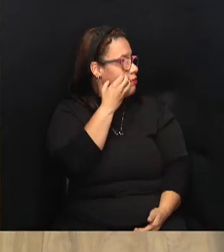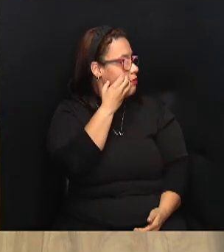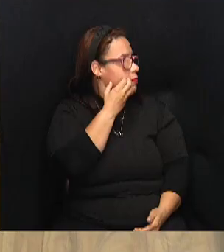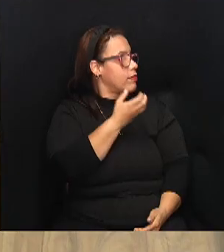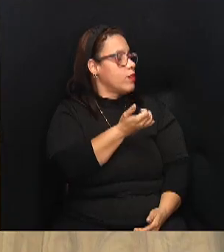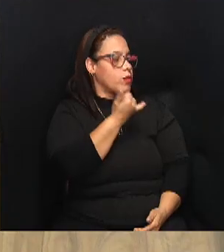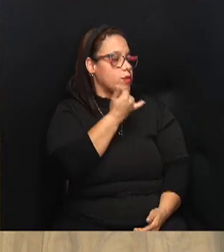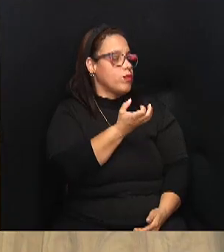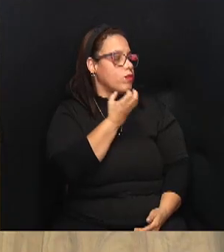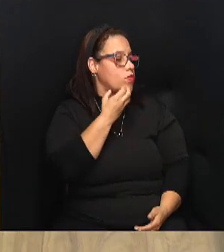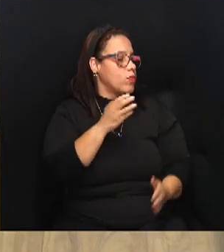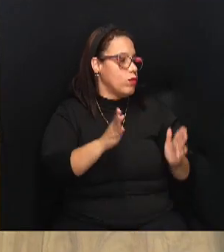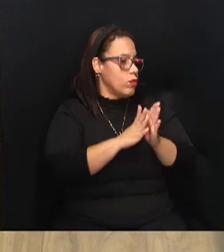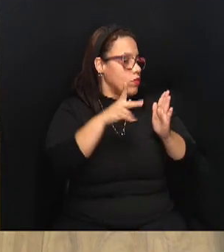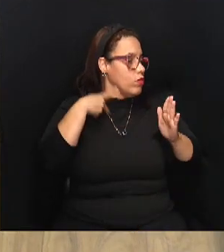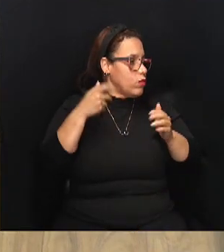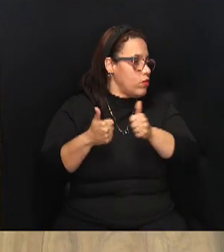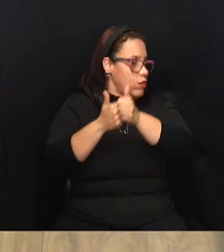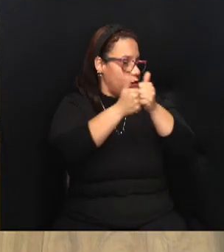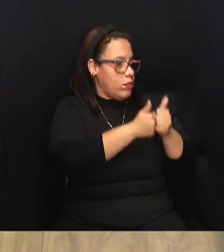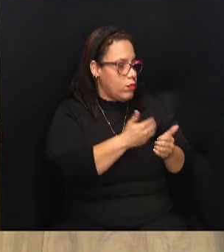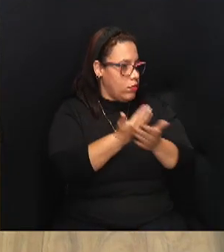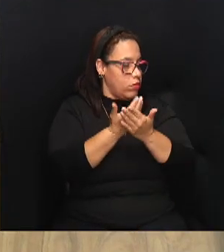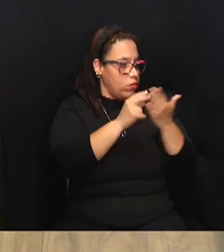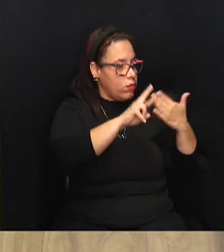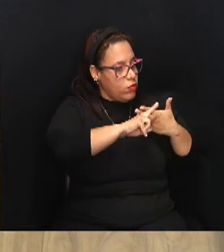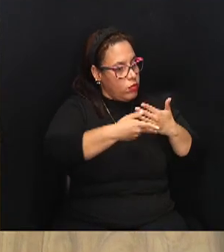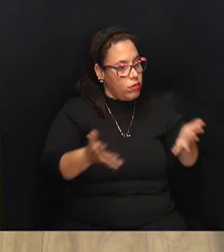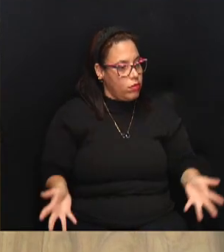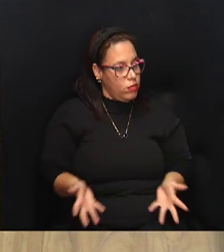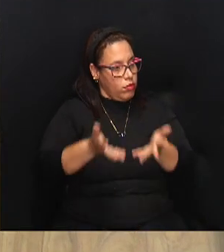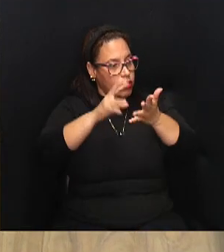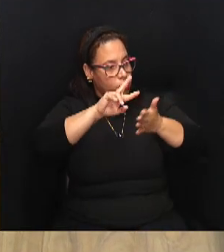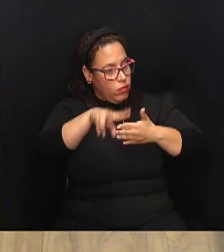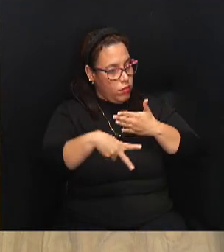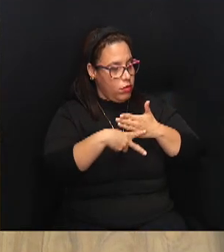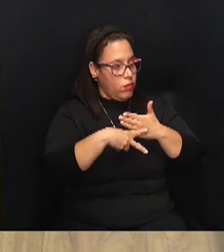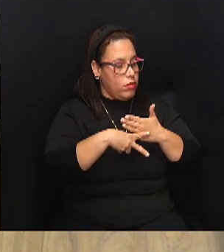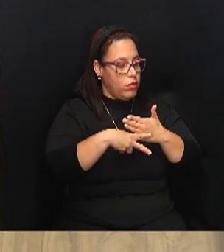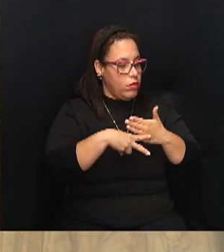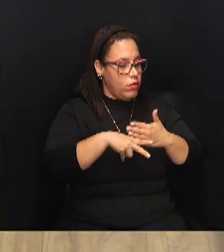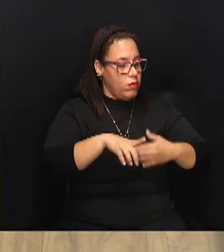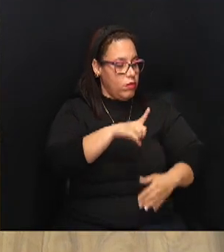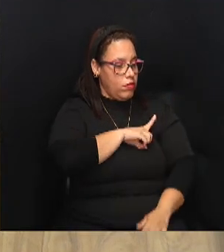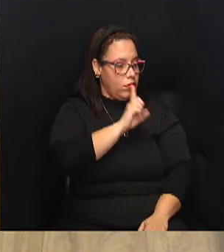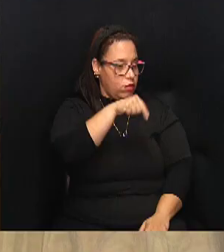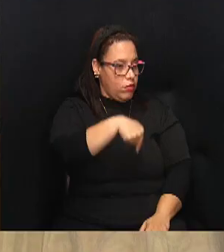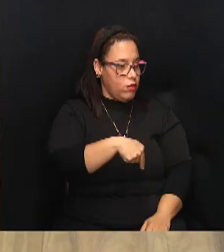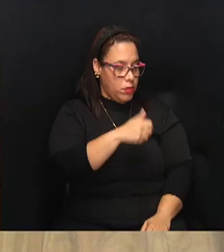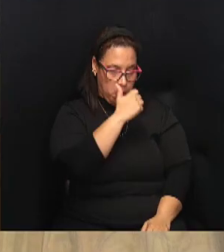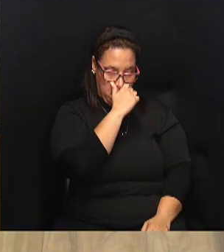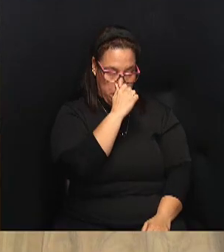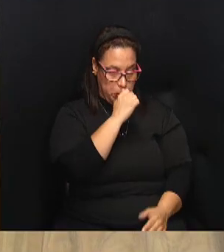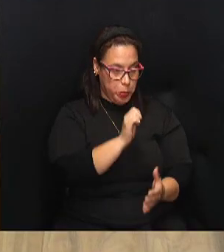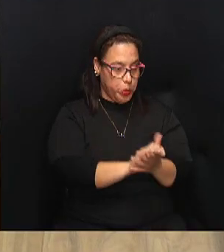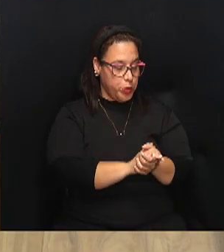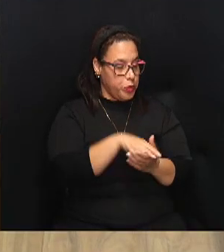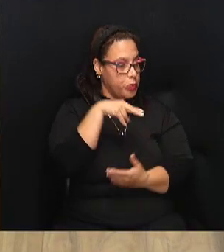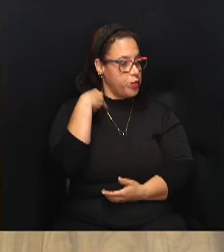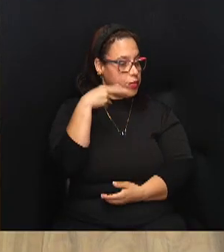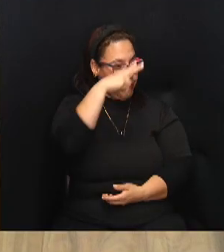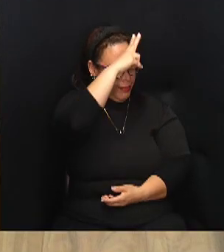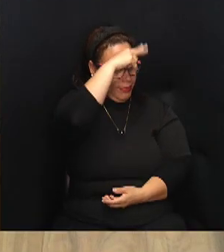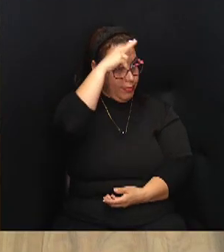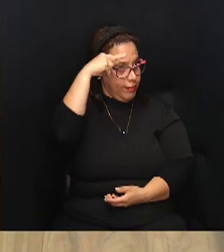Frente Parlamentar para Acompanhamento, Estudo de Impacto e Fomento à Implementação da Atividade Delegada aqui no município. Vereador Nick